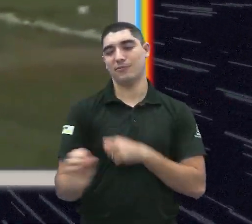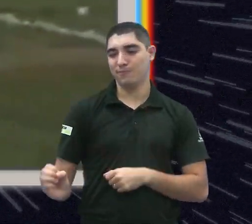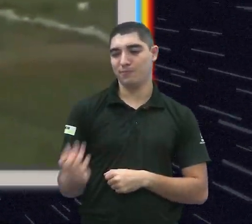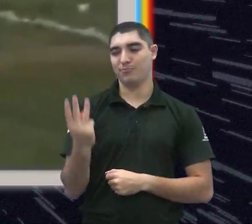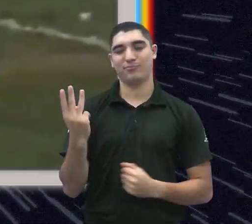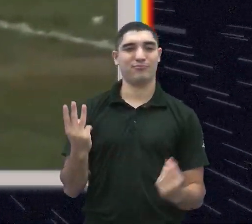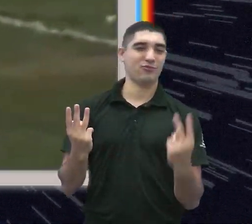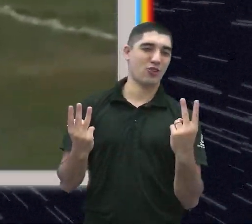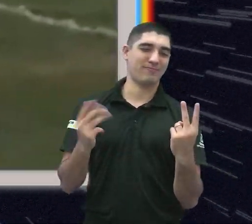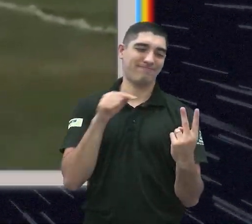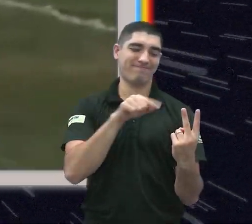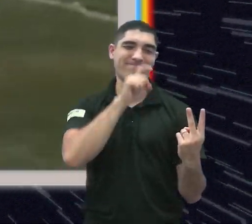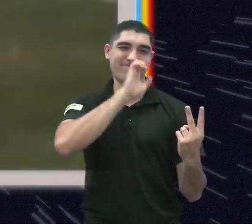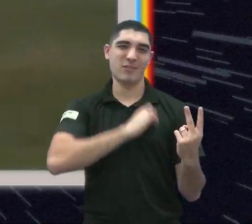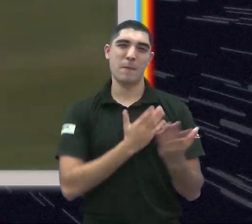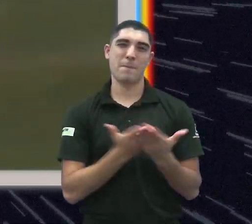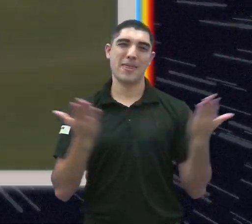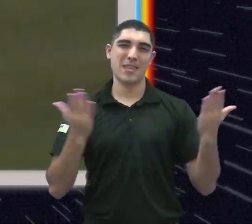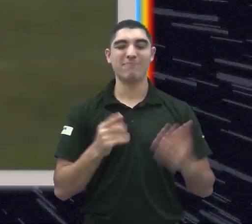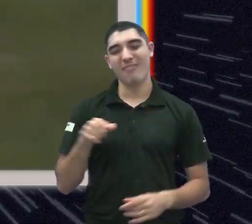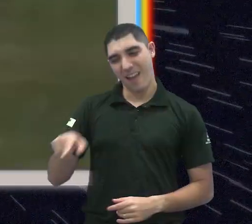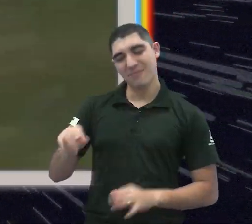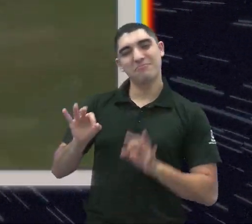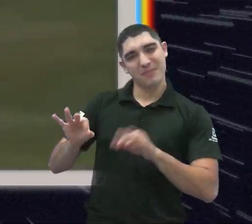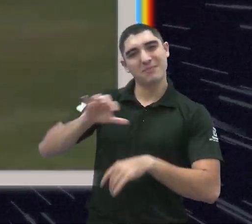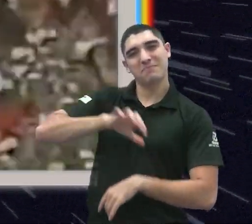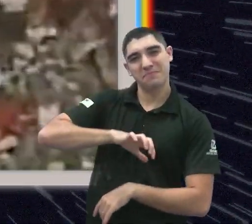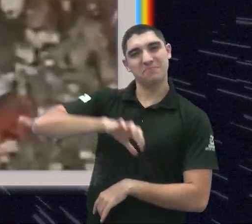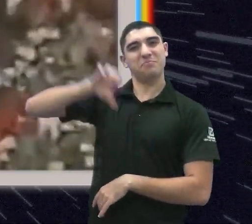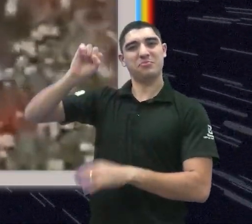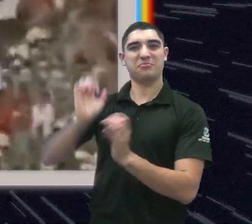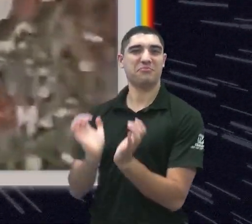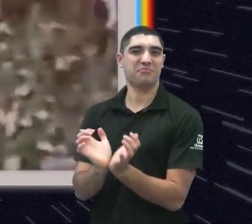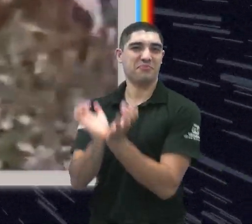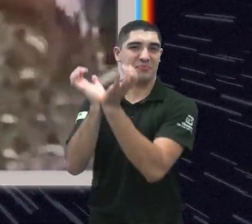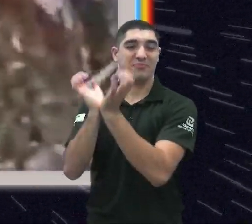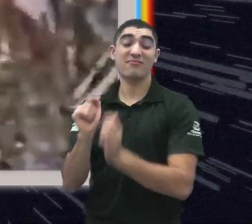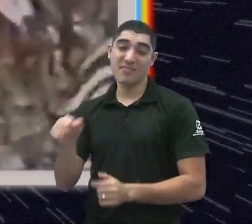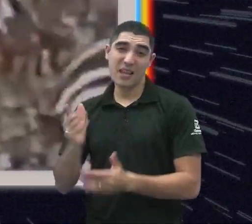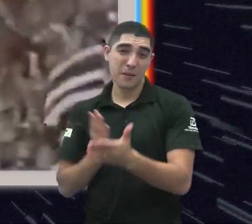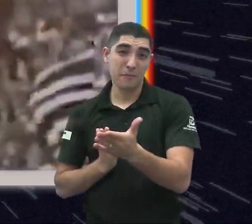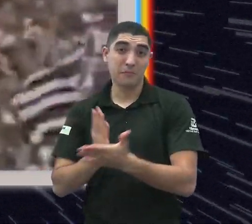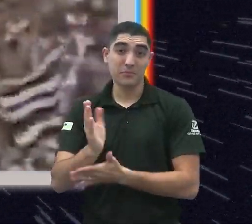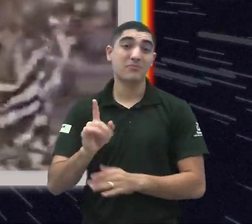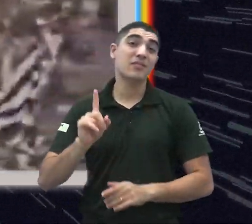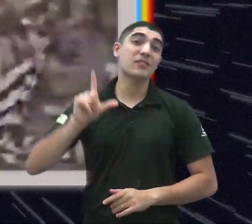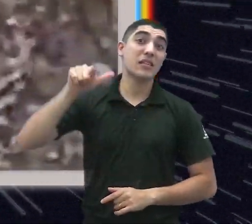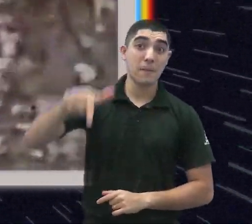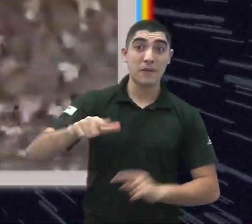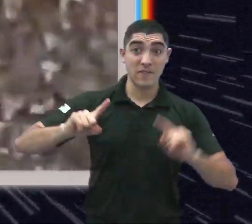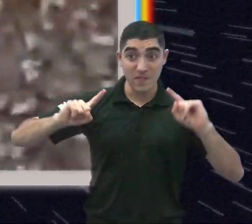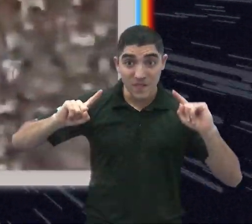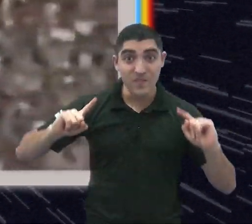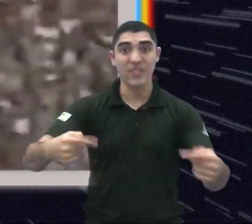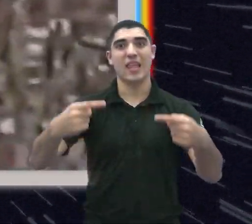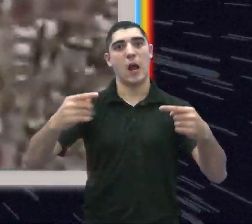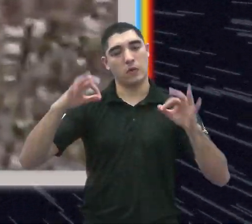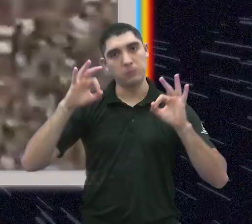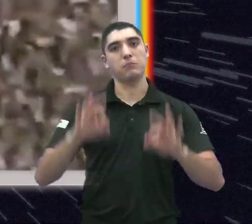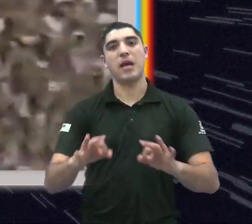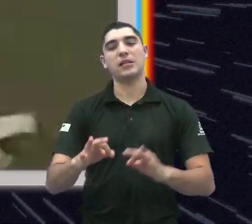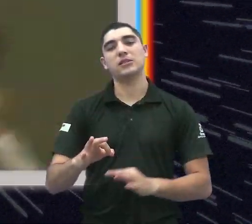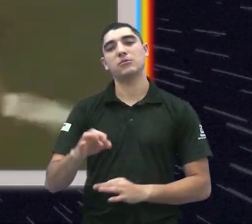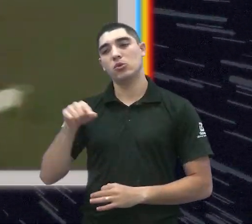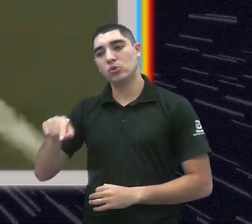por 3-2. Resultado que deu ao tricolor do Morumbi o título do turno e a vaga à grande decisão do